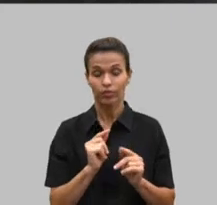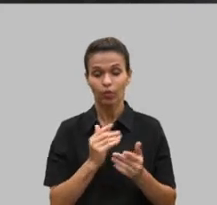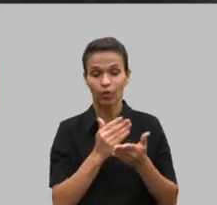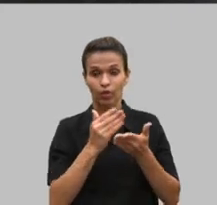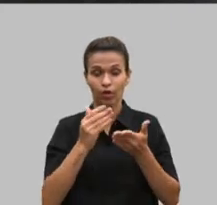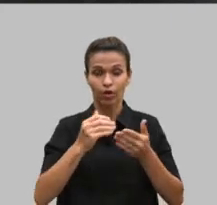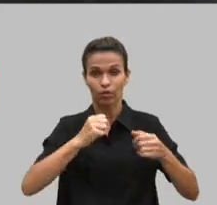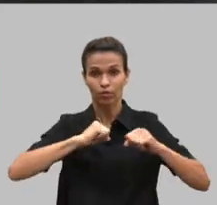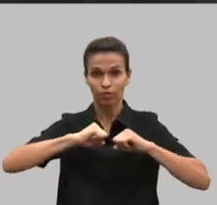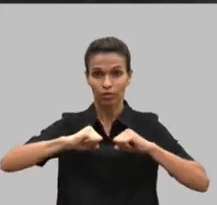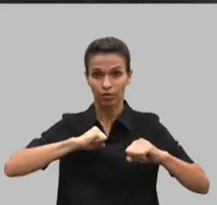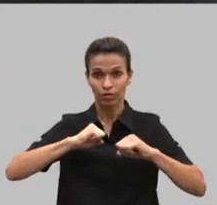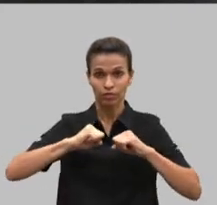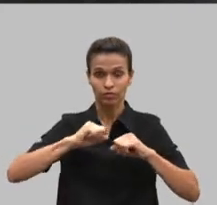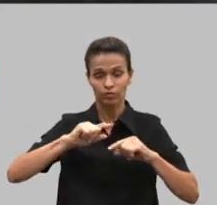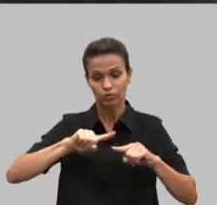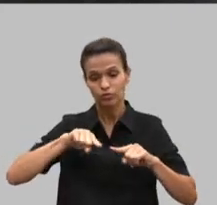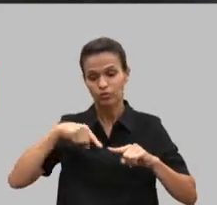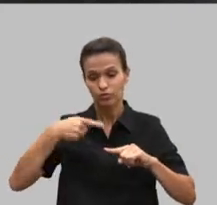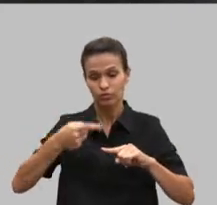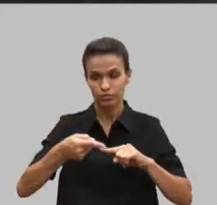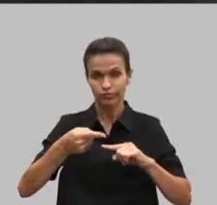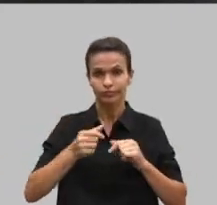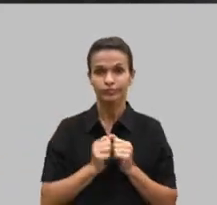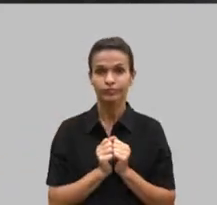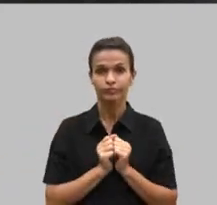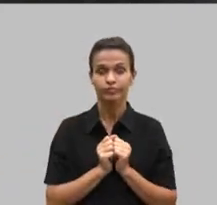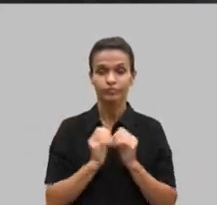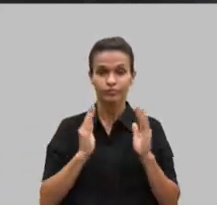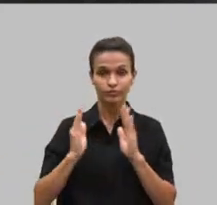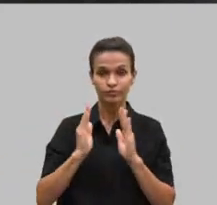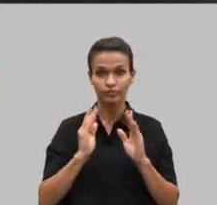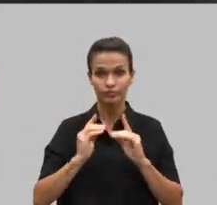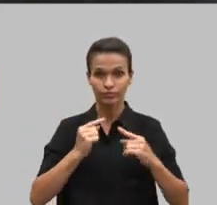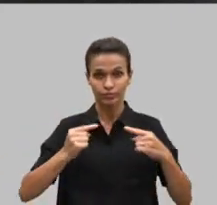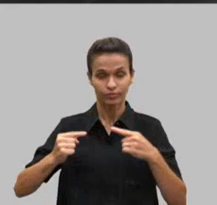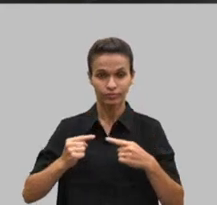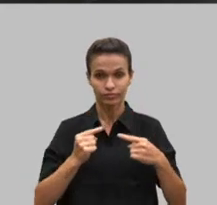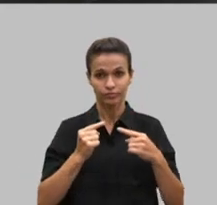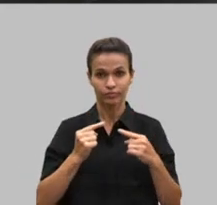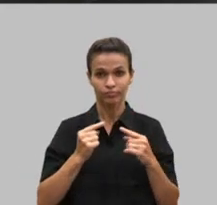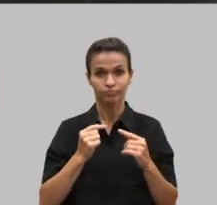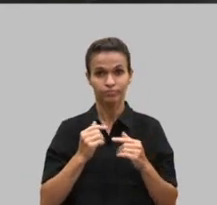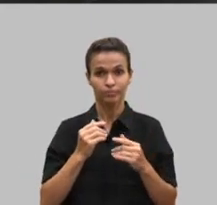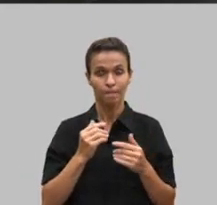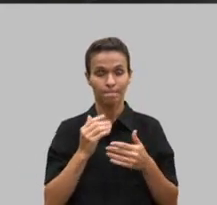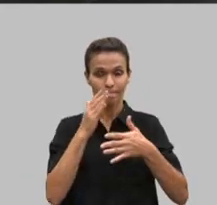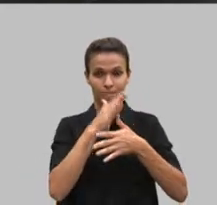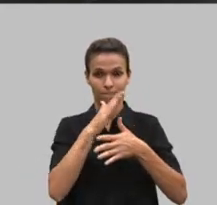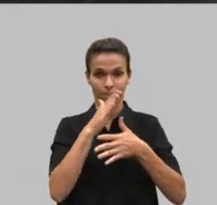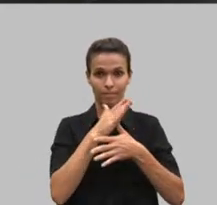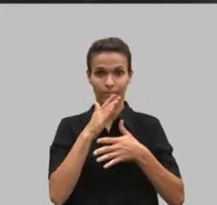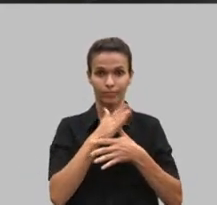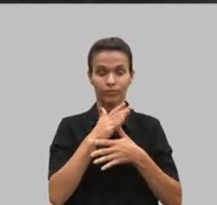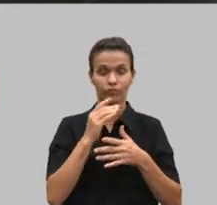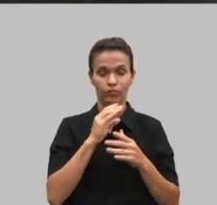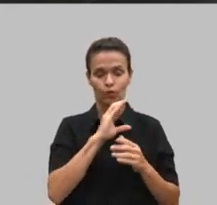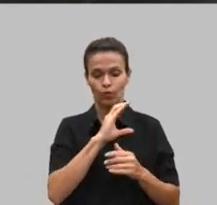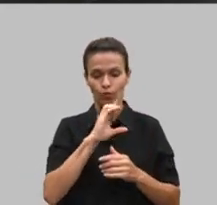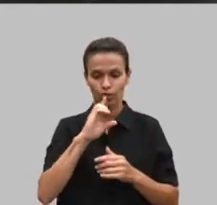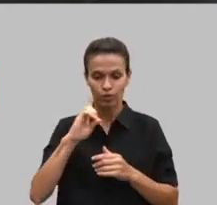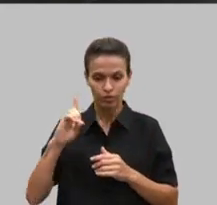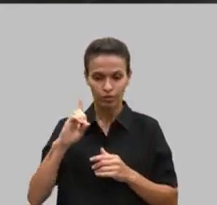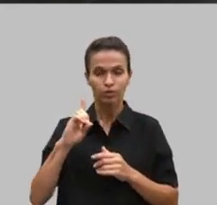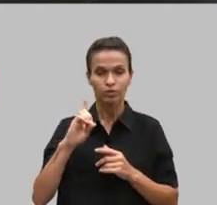debate do seguinte no momento de discussão e priorização a sessão plenária final será coordenada pelos